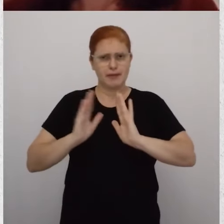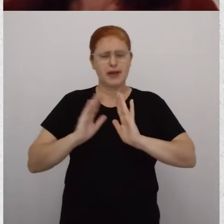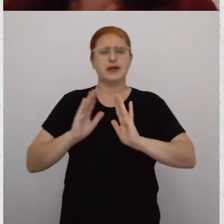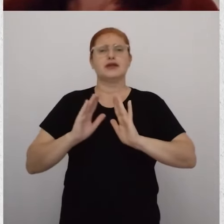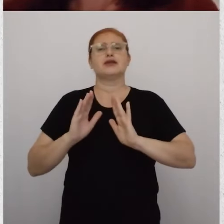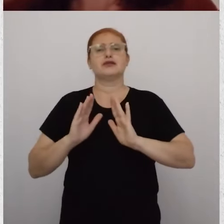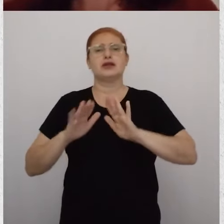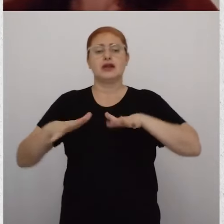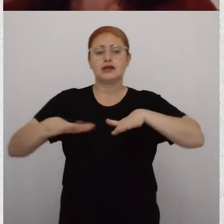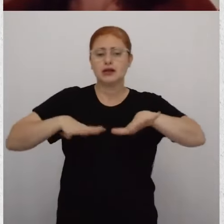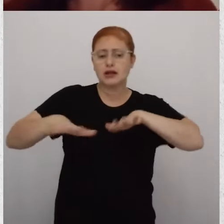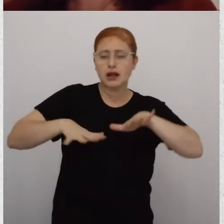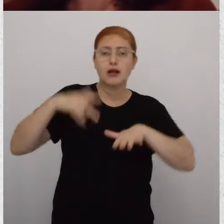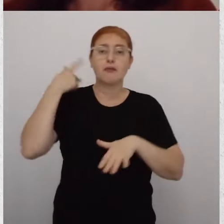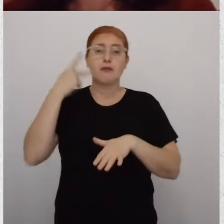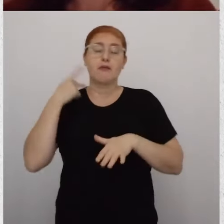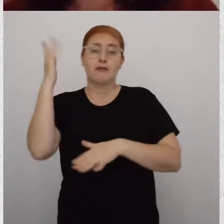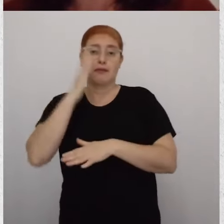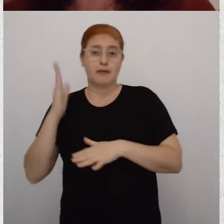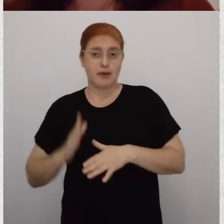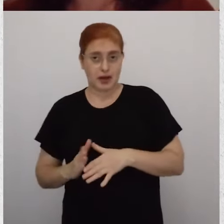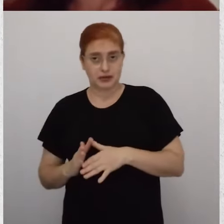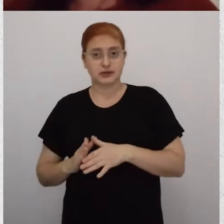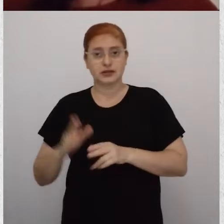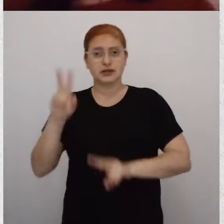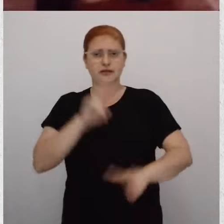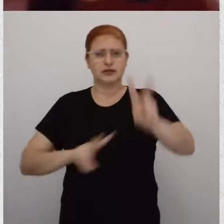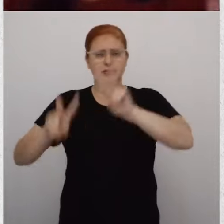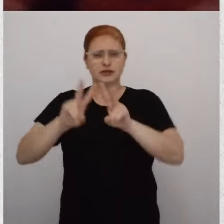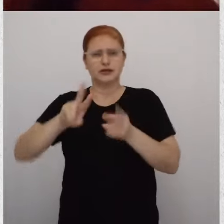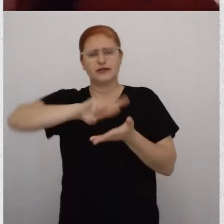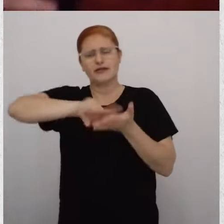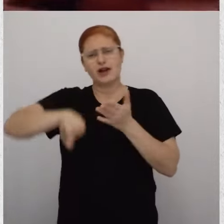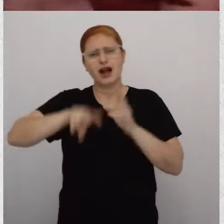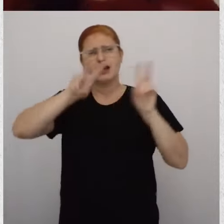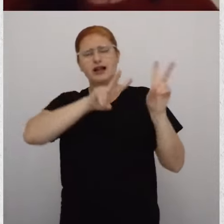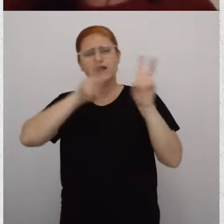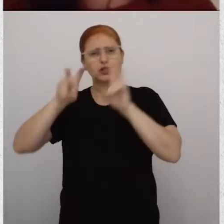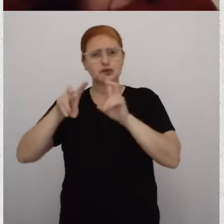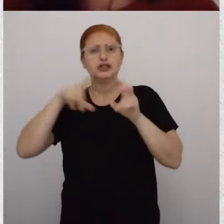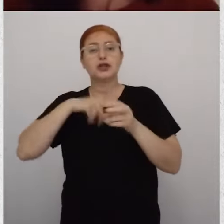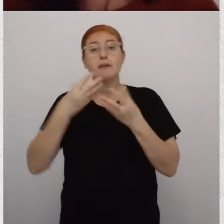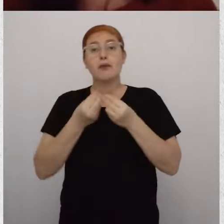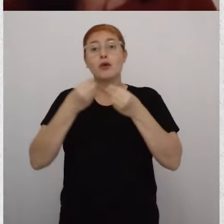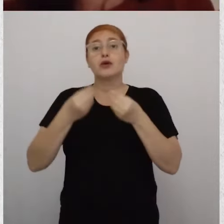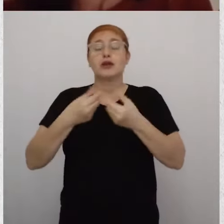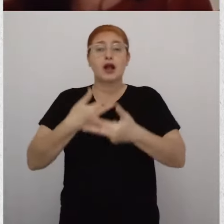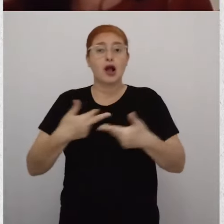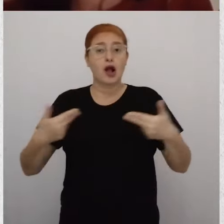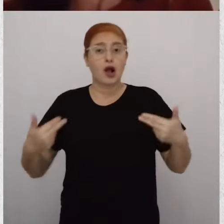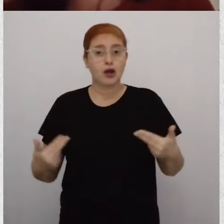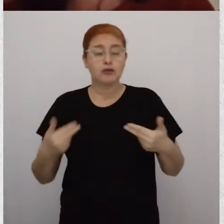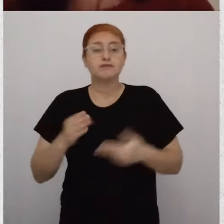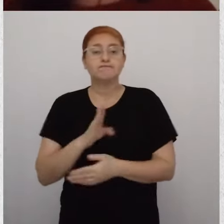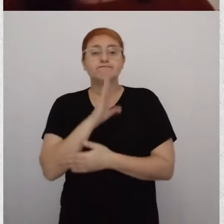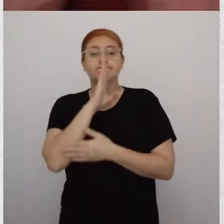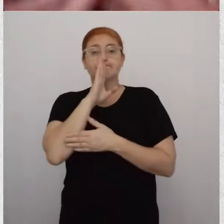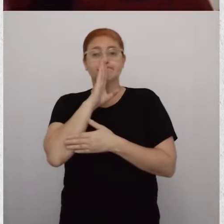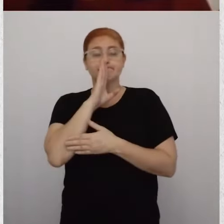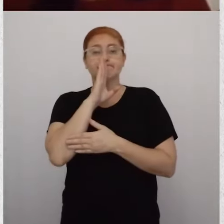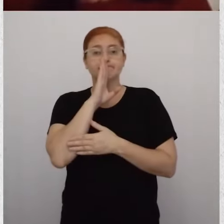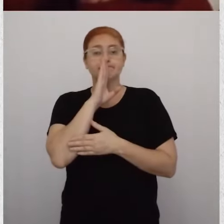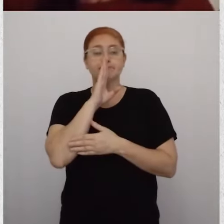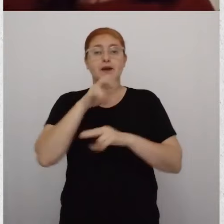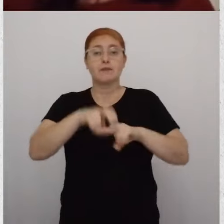efervescência política no Brasil, com a visibilização de muitas pautas, né? Com, enfim, muita coisa que estava represada e silenciada pela